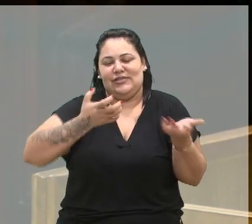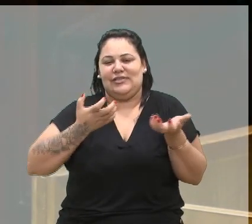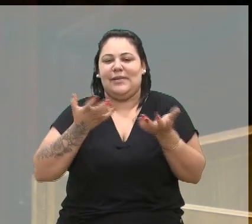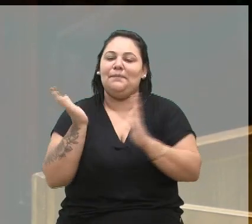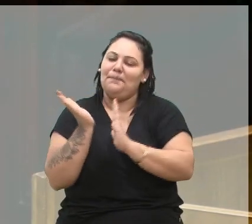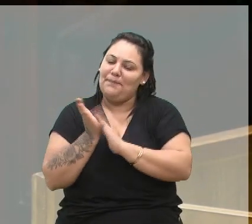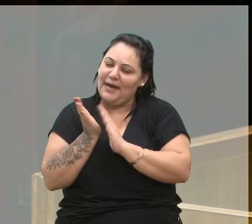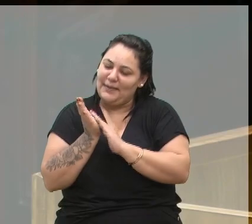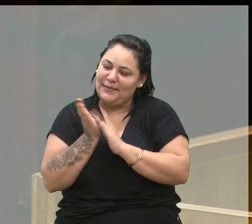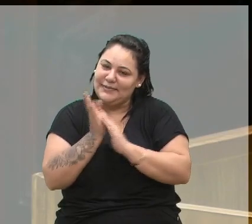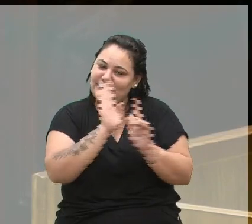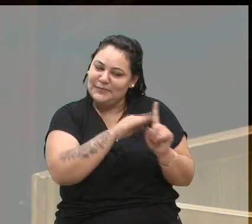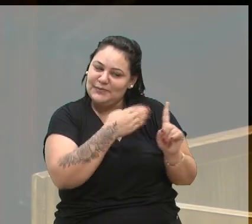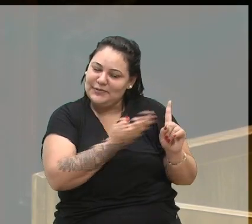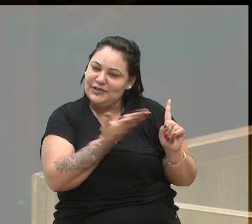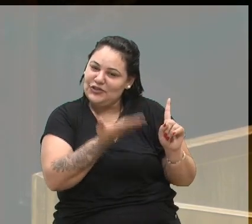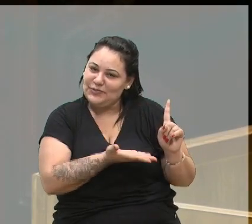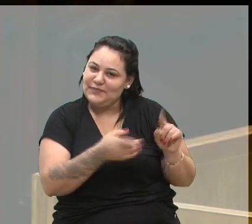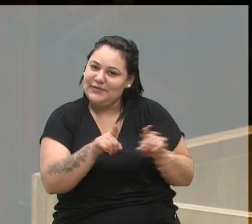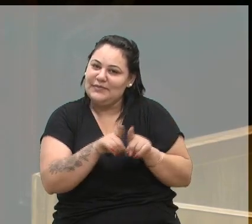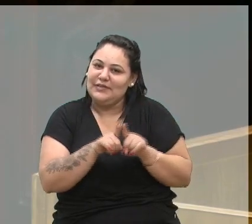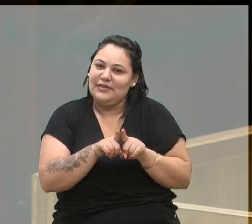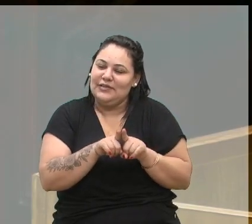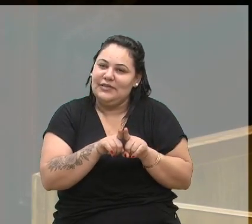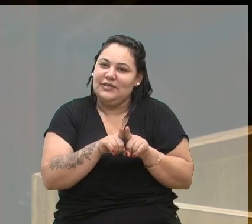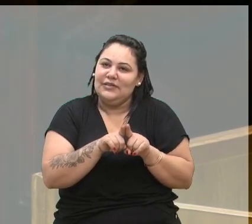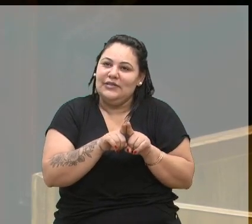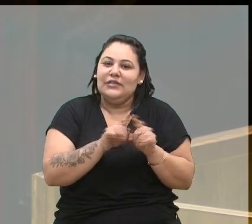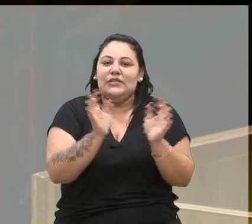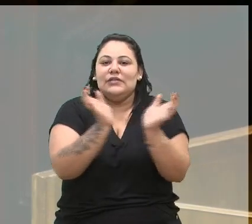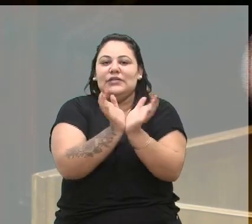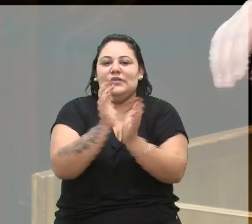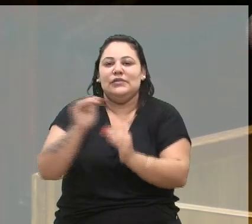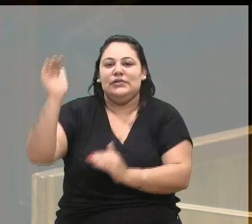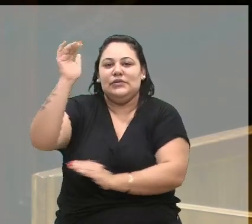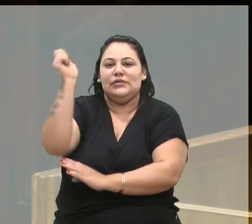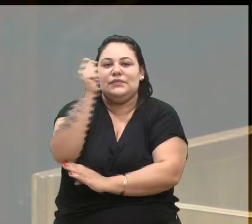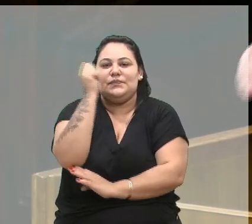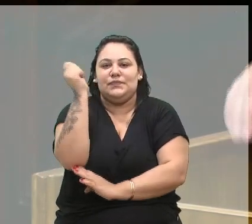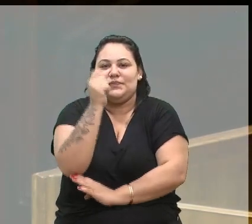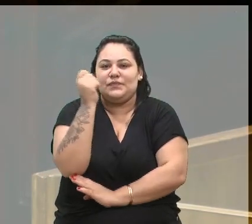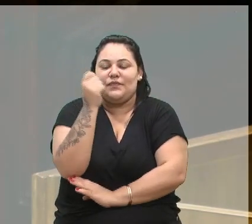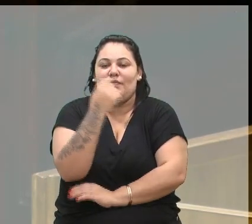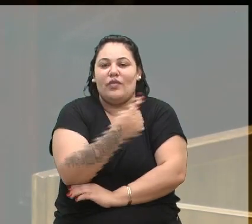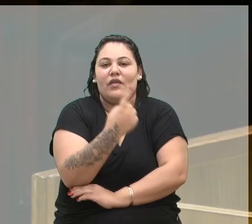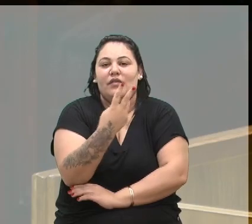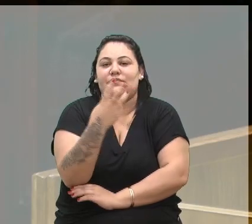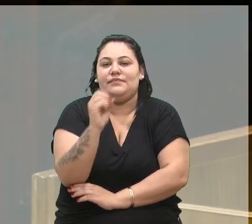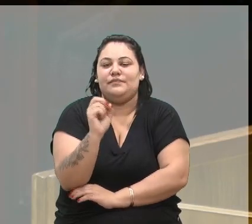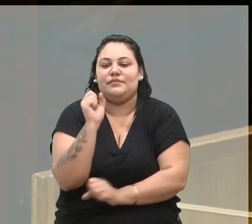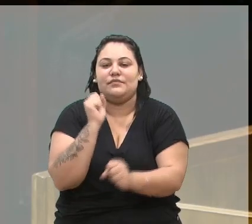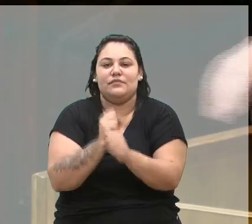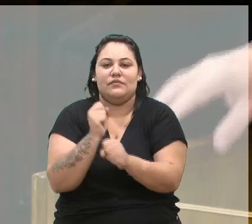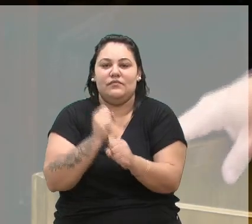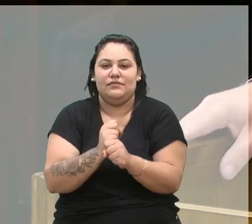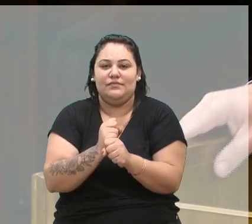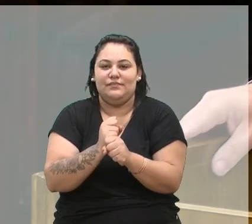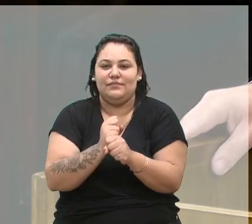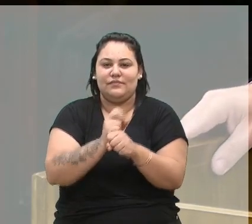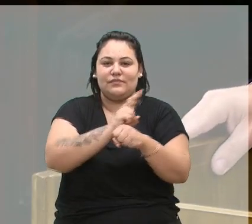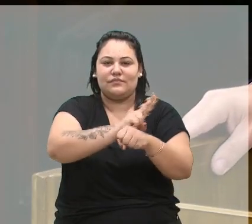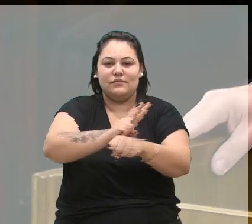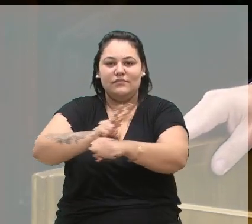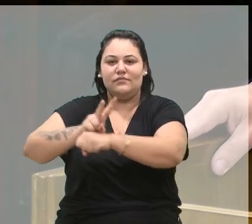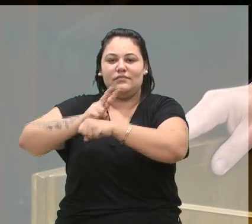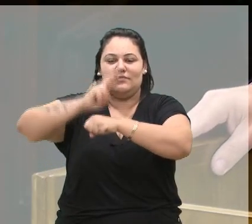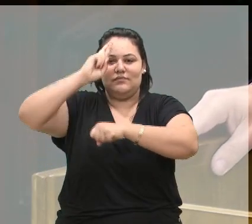parabenizar, homenagear o Supremo Conselho do Rio Grande do Sul pelos 130 anos, o guardião do rito